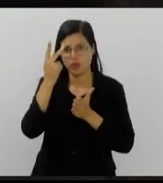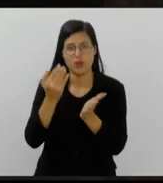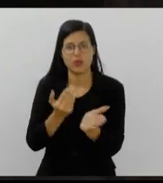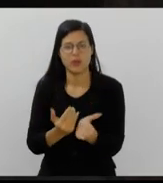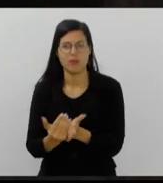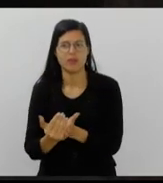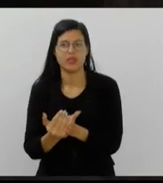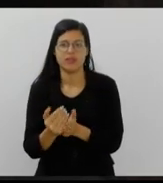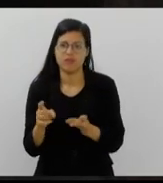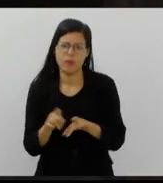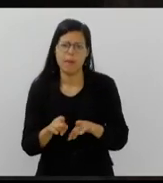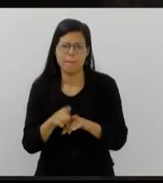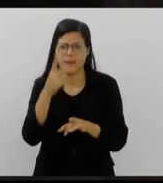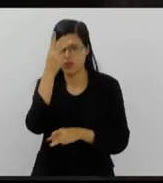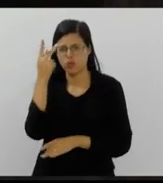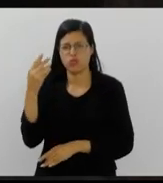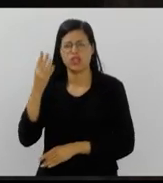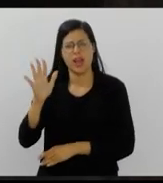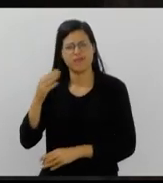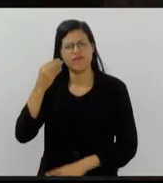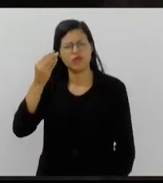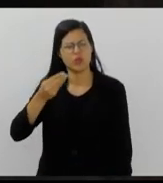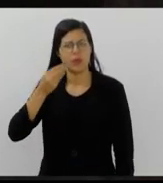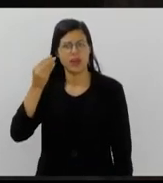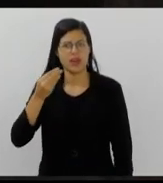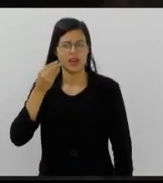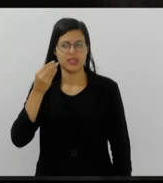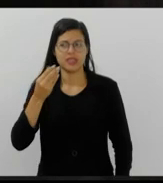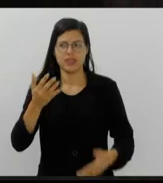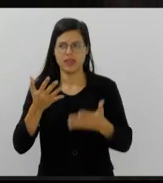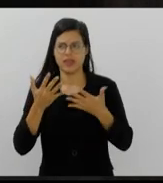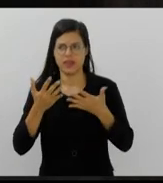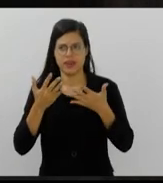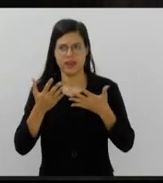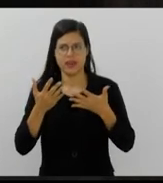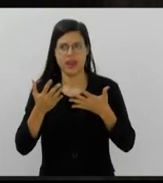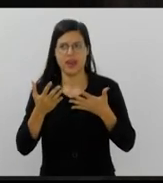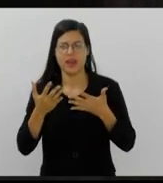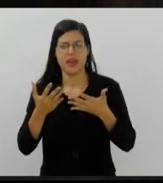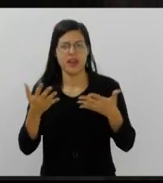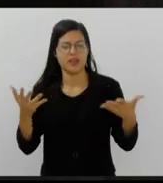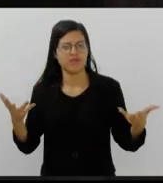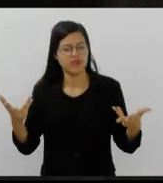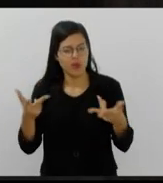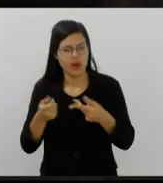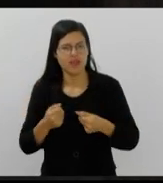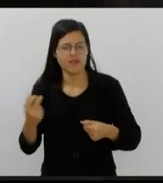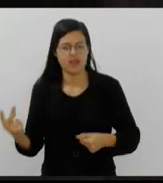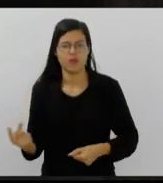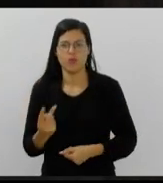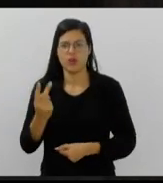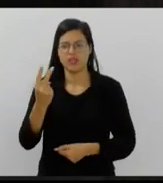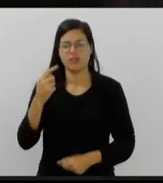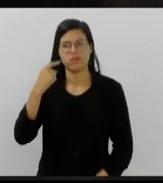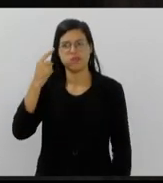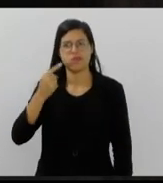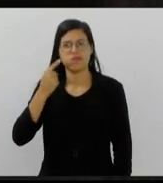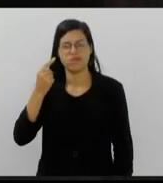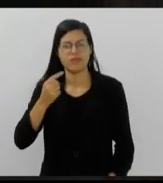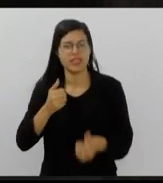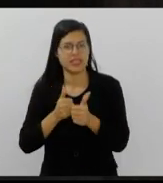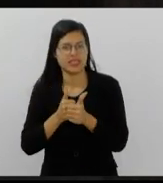os experientes que buscam, através da sua tarefa de abrilhantar e de valorizar a advocacia,